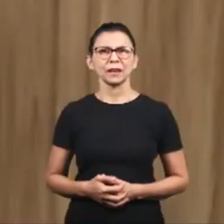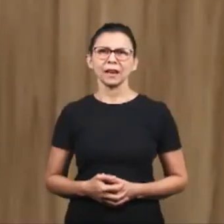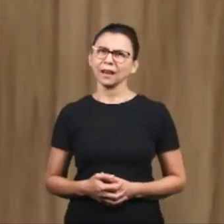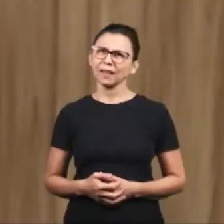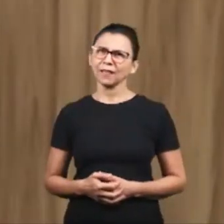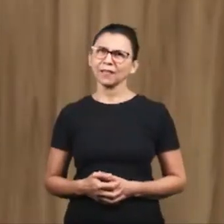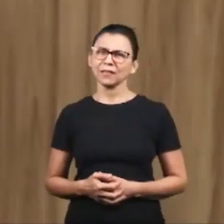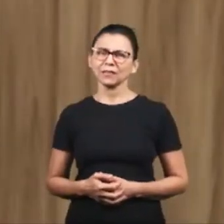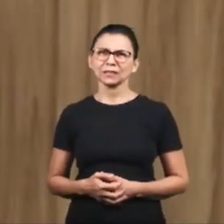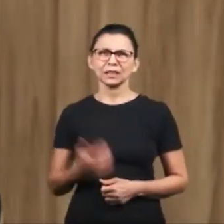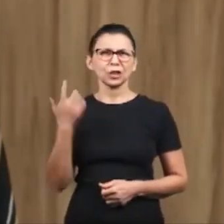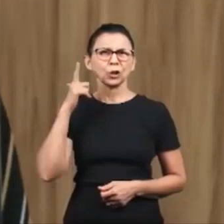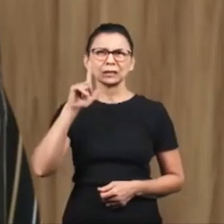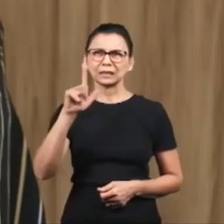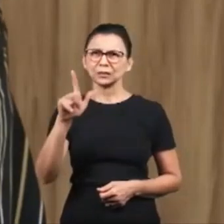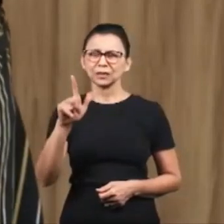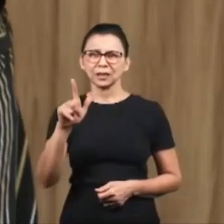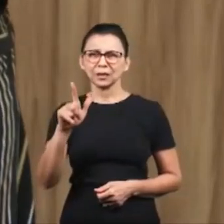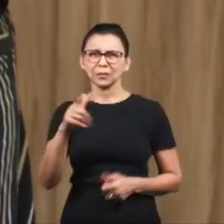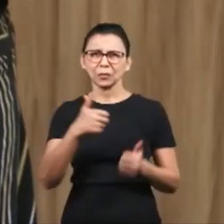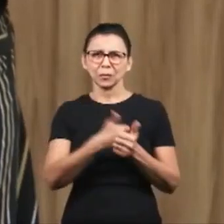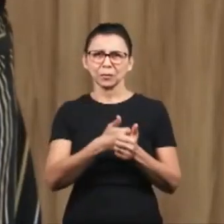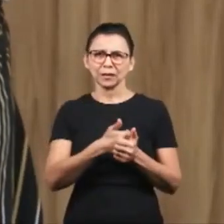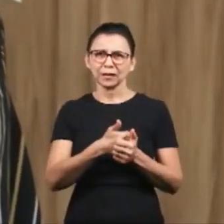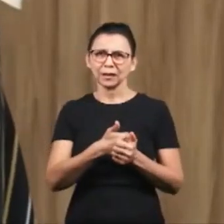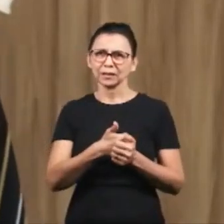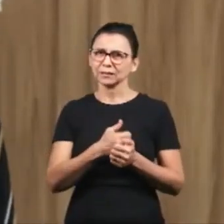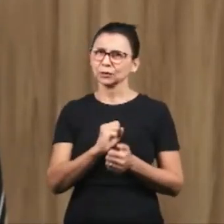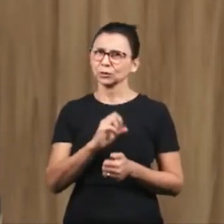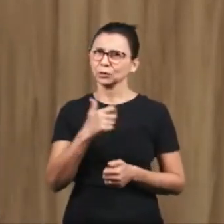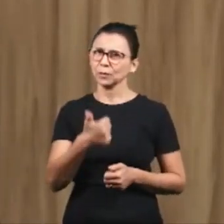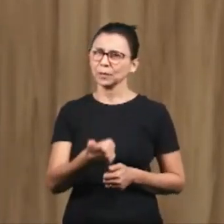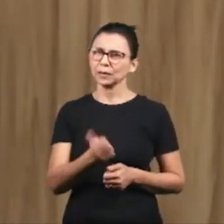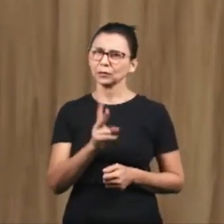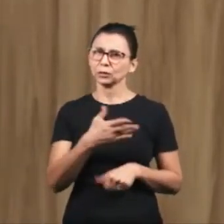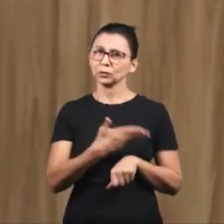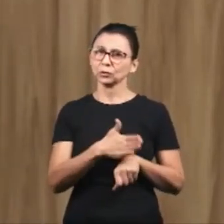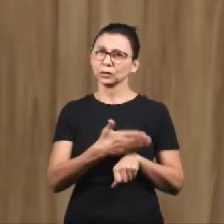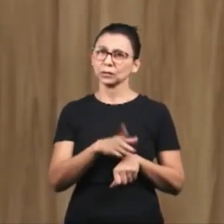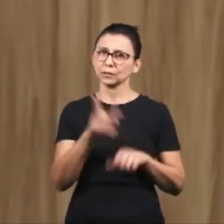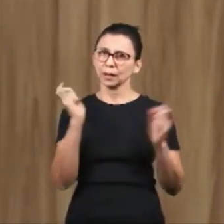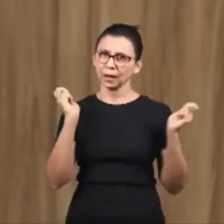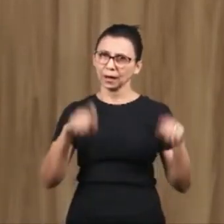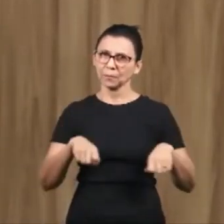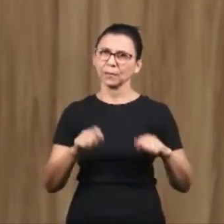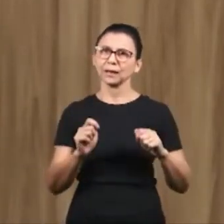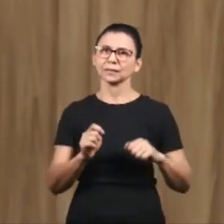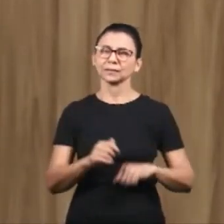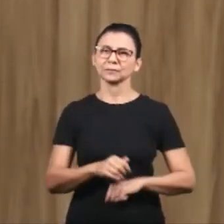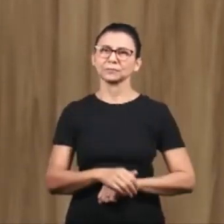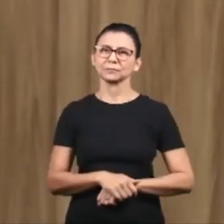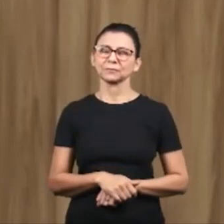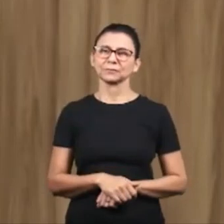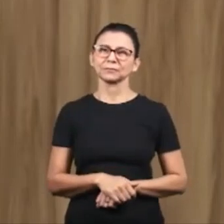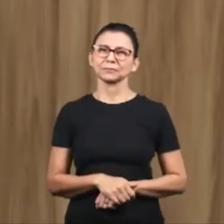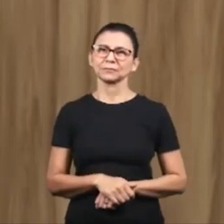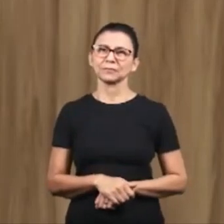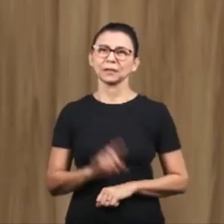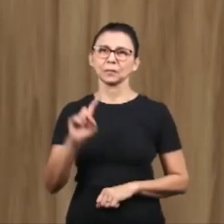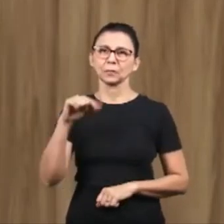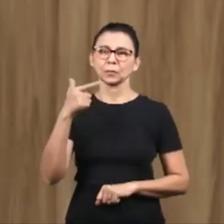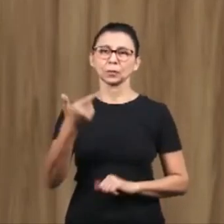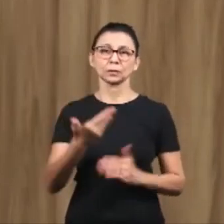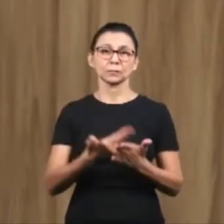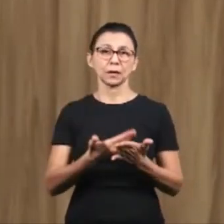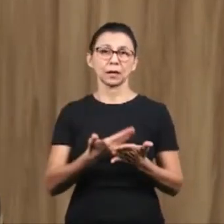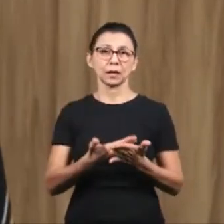Se você ainda não estiver tocando juntinho com o louvor, tudo bem. Continue treinando, você é capaz.